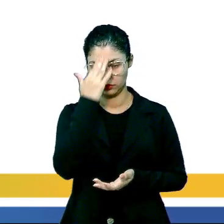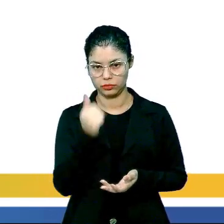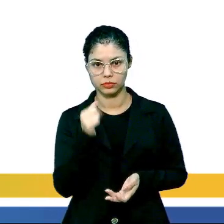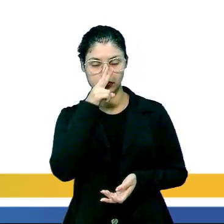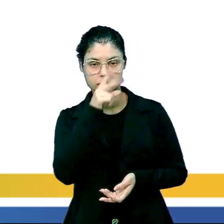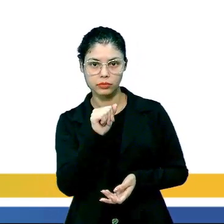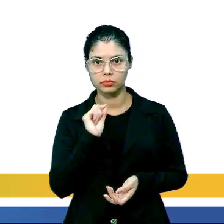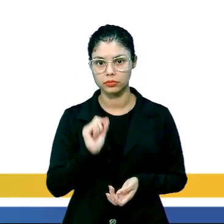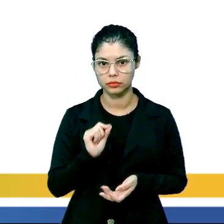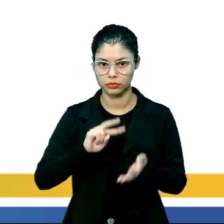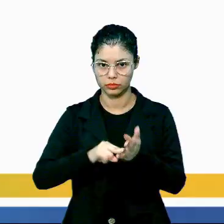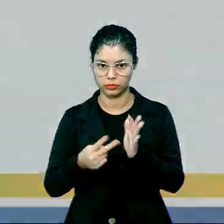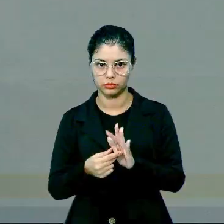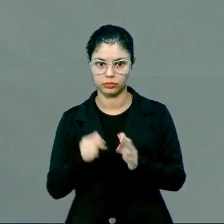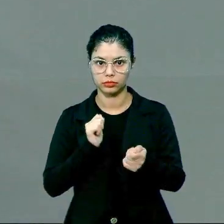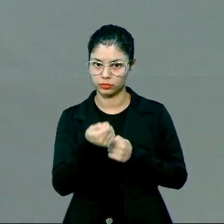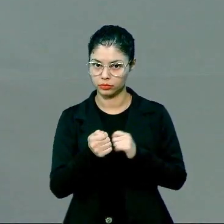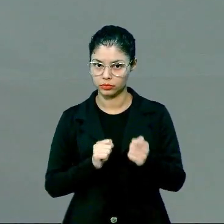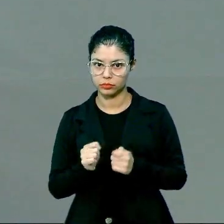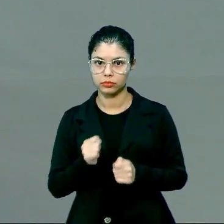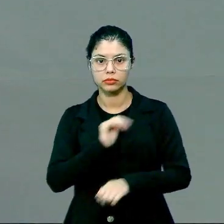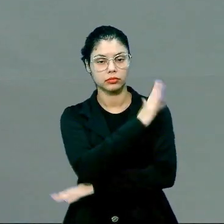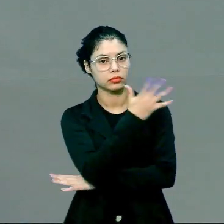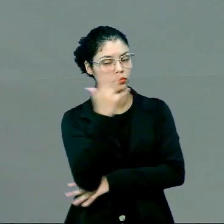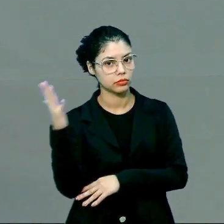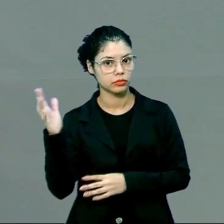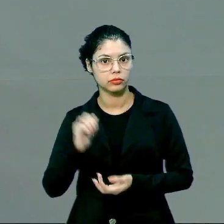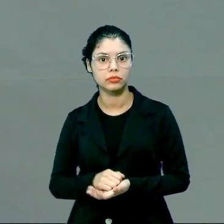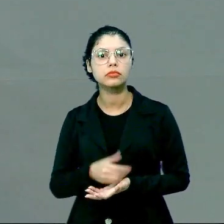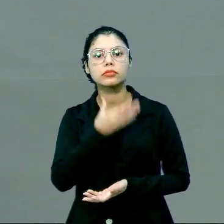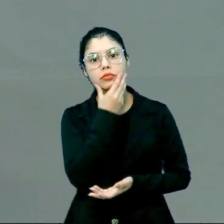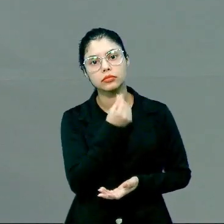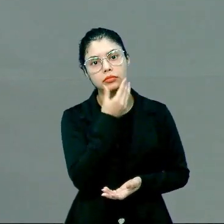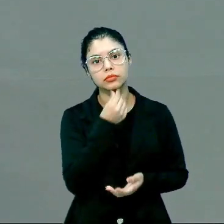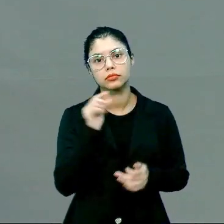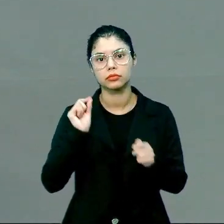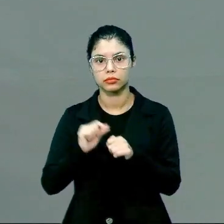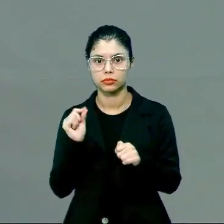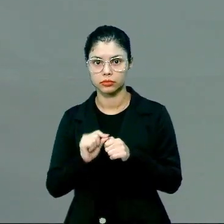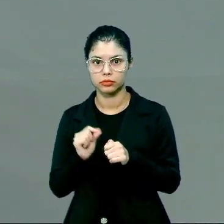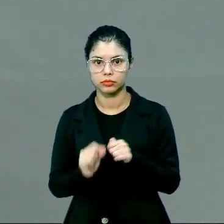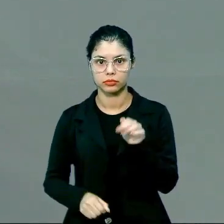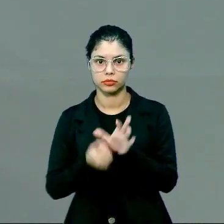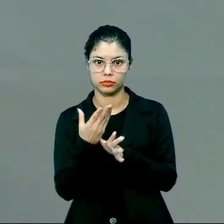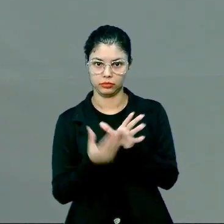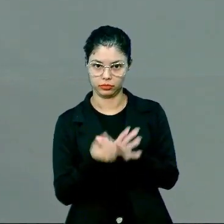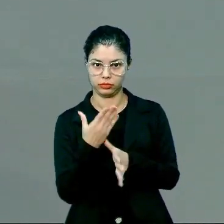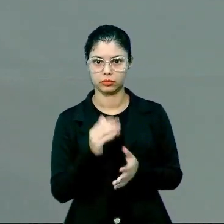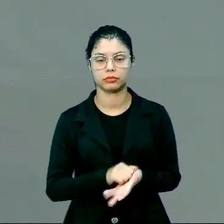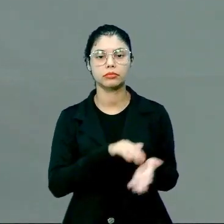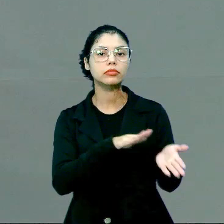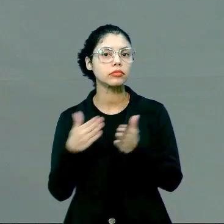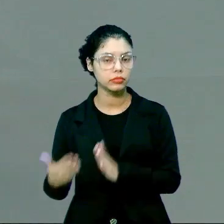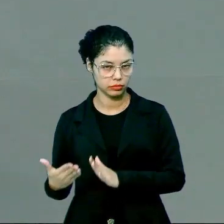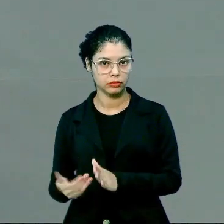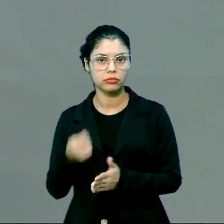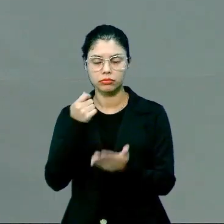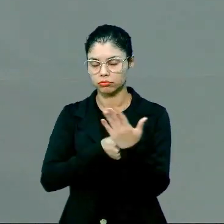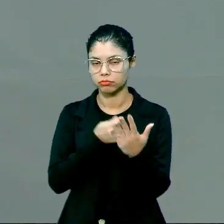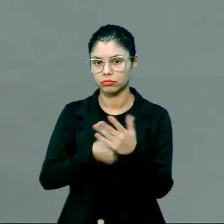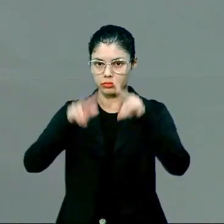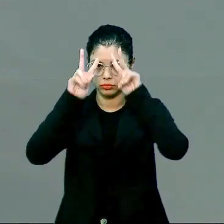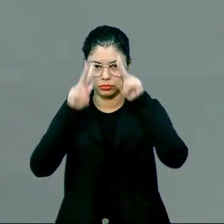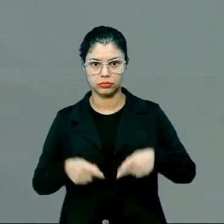poder significava o domínio da natureza pelo homem, fazendo ela produzir, a partir do esforço